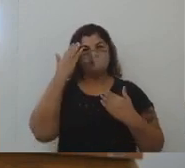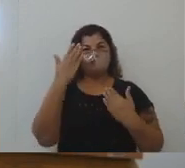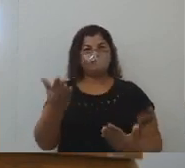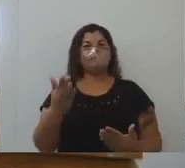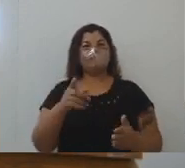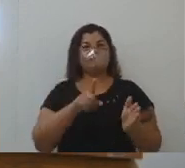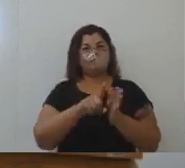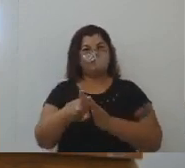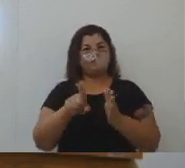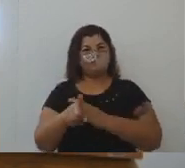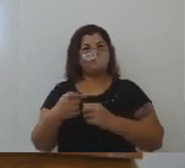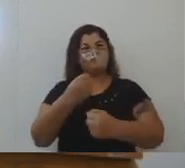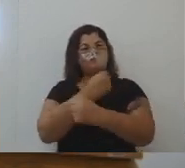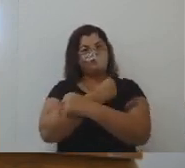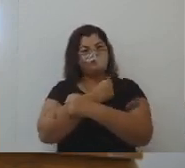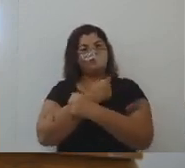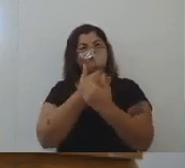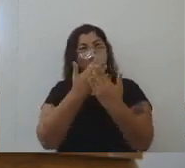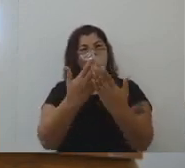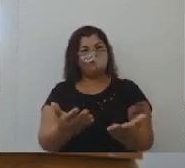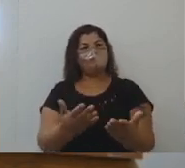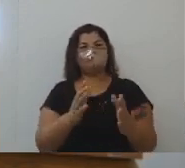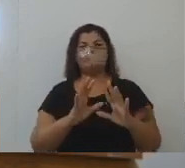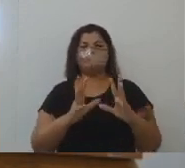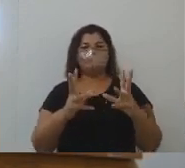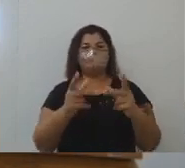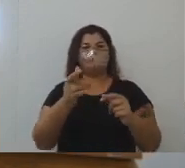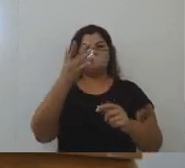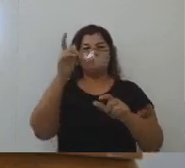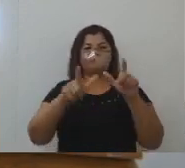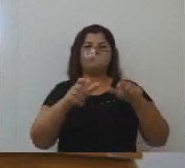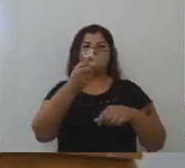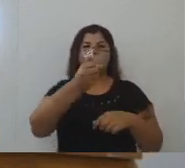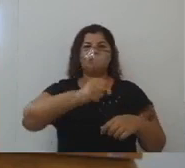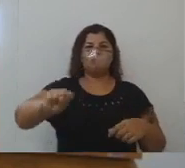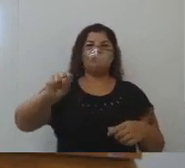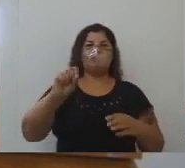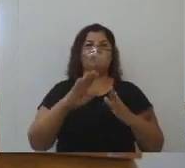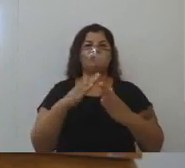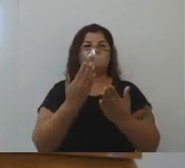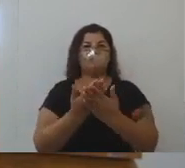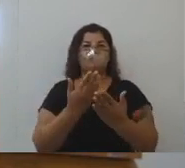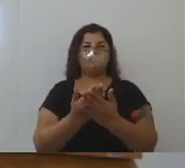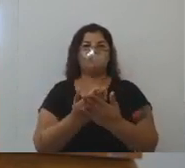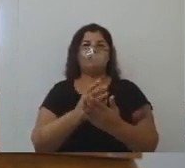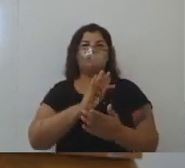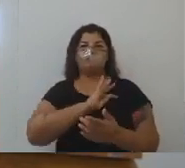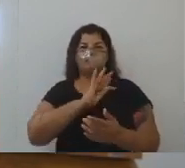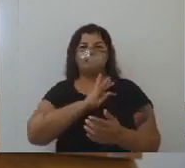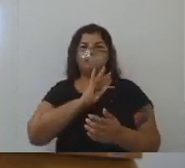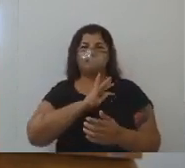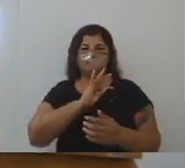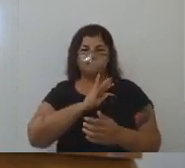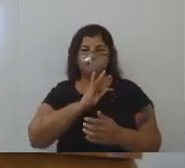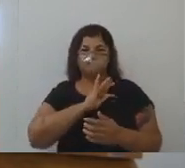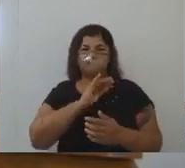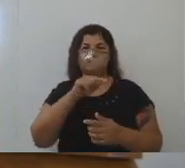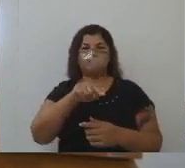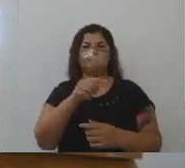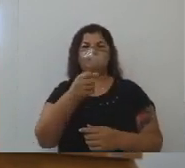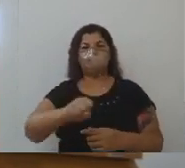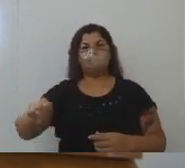pela sua pergunta, um abraço gigantesco para todo mundo aí de Surubim, da Escola Técnica Estadual Antônio Arruda de Farias.